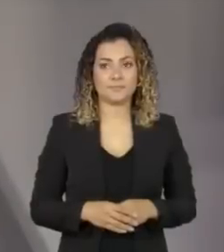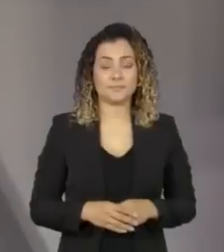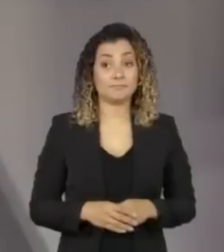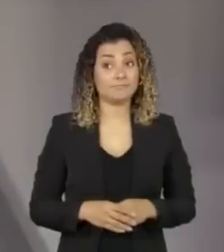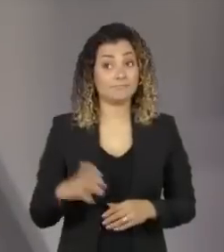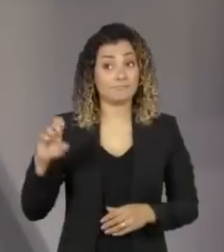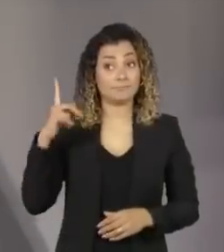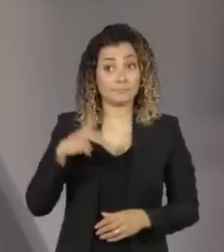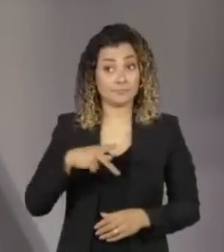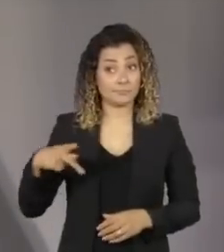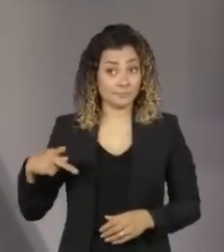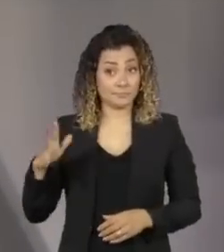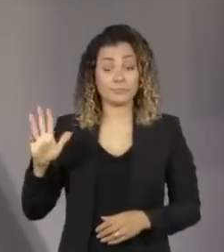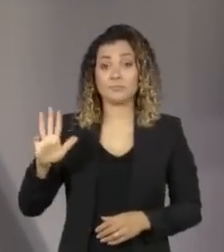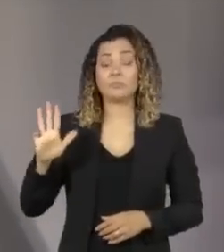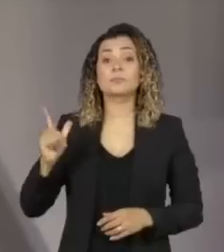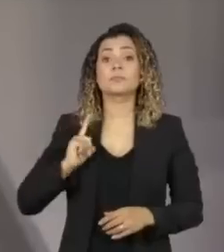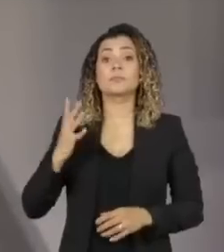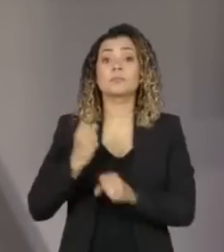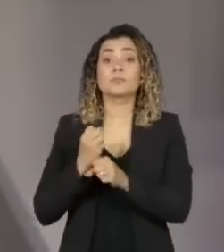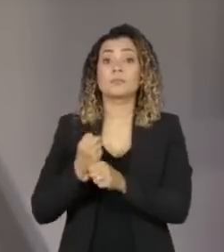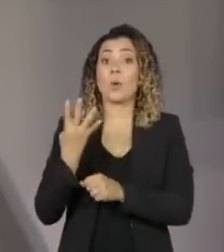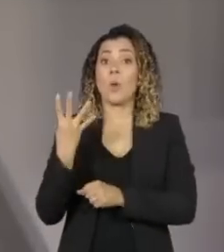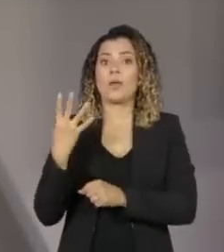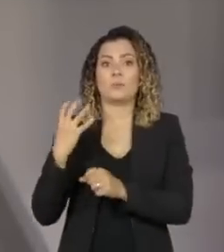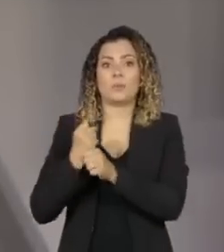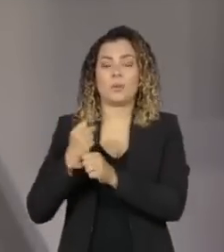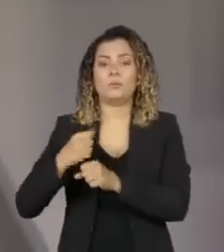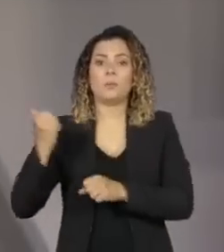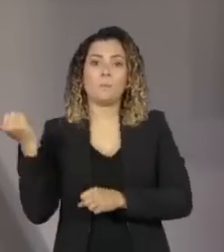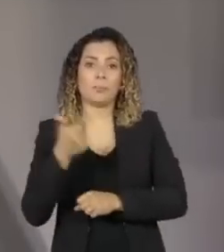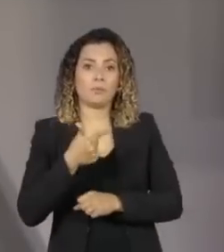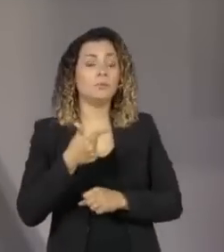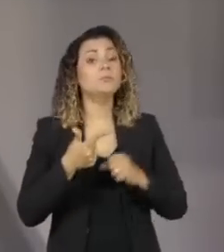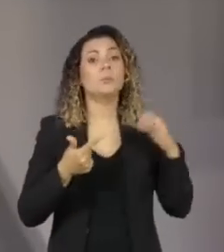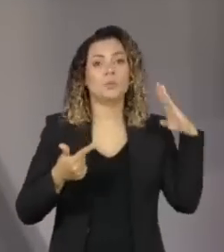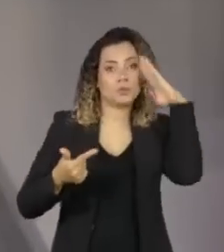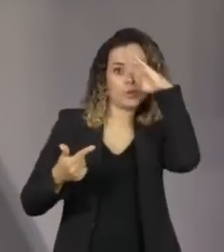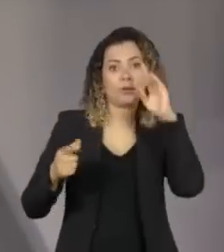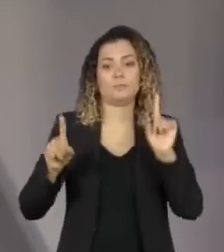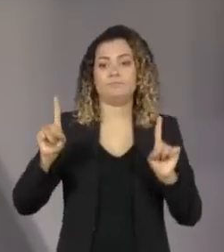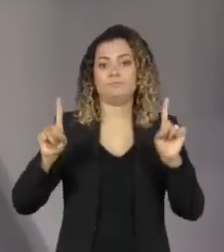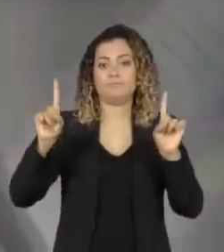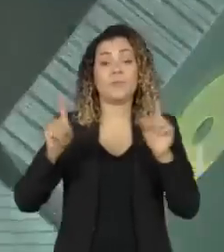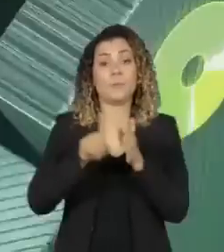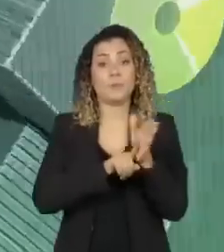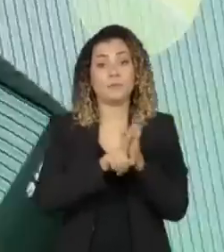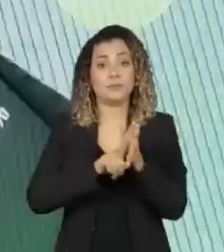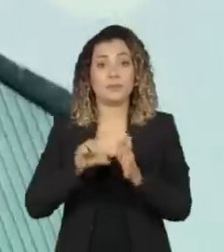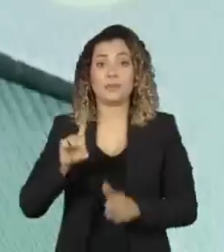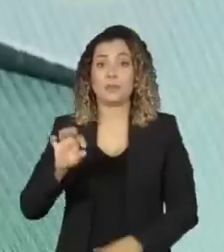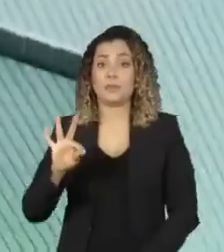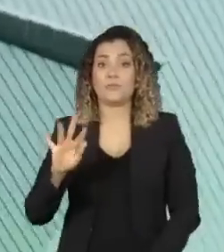esse presidente Lula tem quatro pontos de vantagem sobre o presidente bolsonaro em nova pesquisa Datafolha